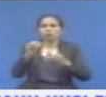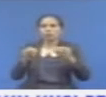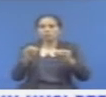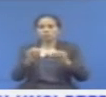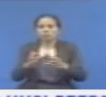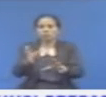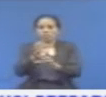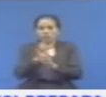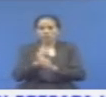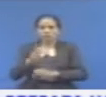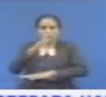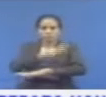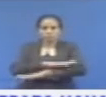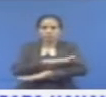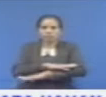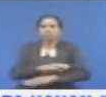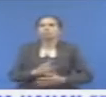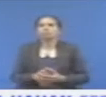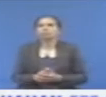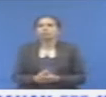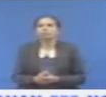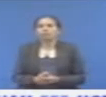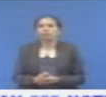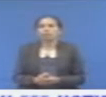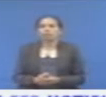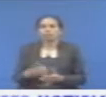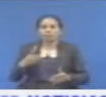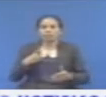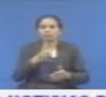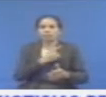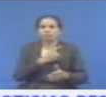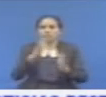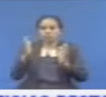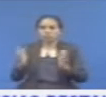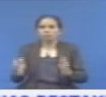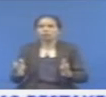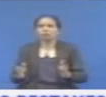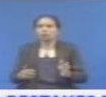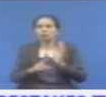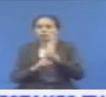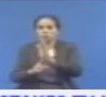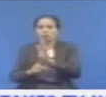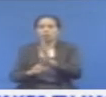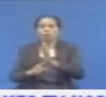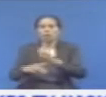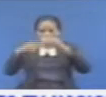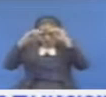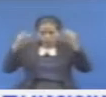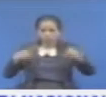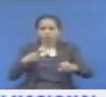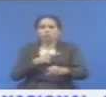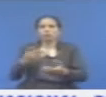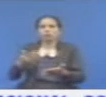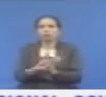ihe mesa ilegal. Posição deputado Arão Noé Amaral Né, Roder Sponte, declaração Aniceto Guterres Lopes, ato apresenta